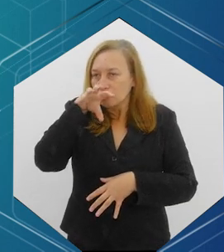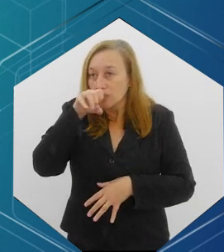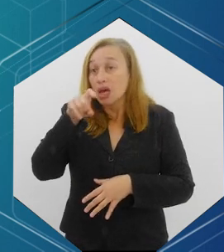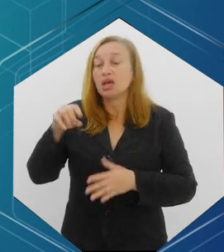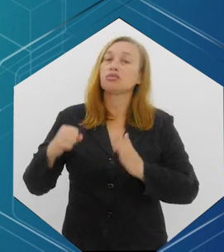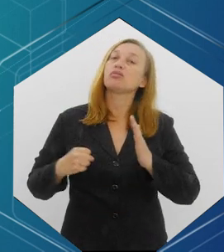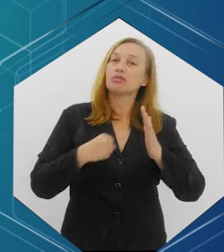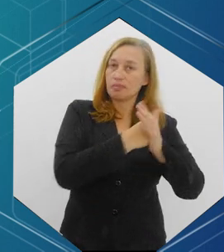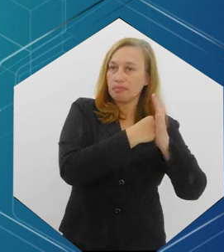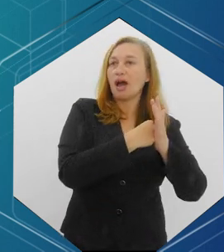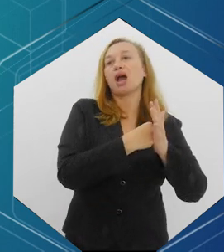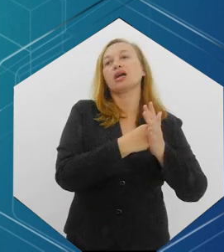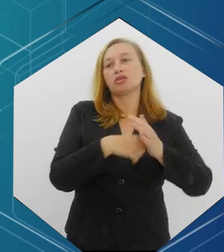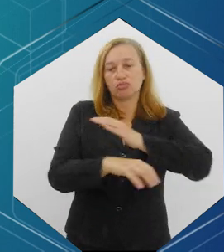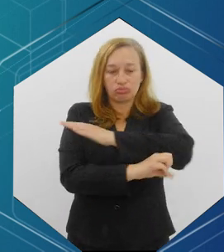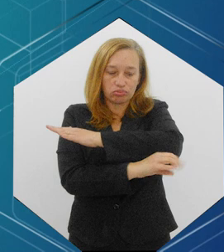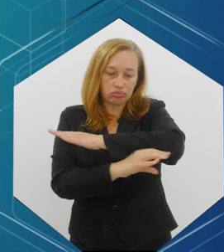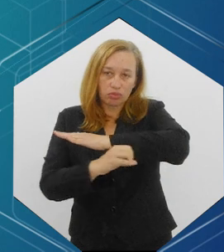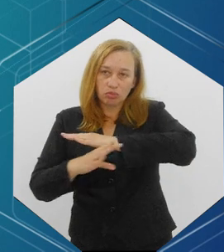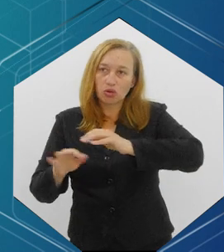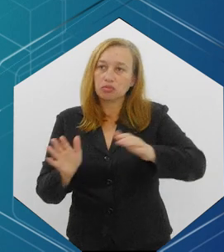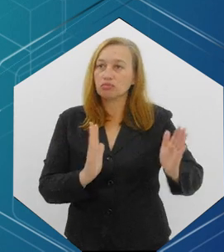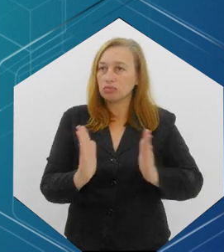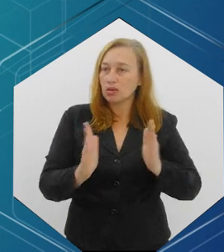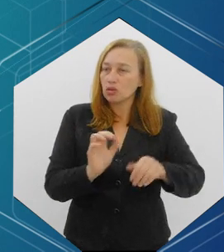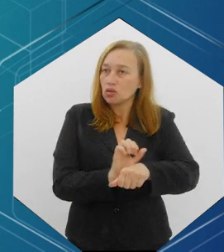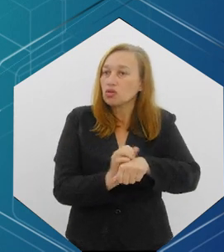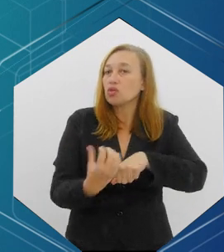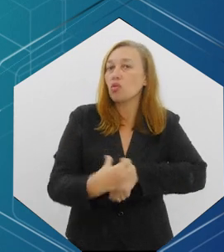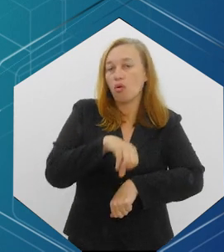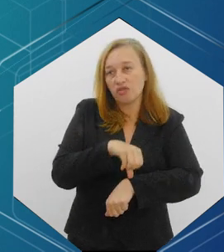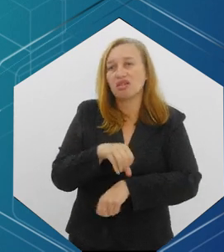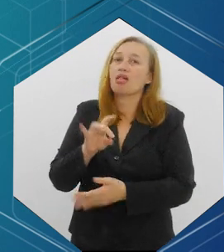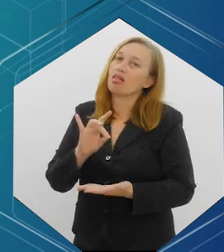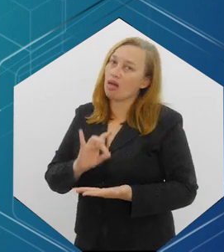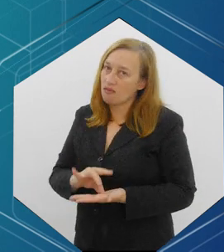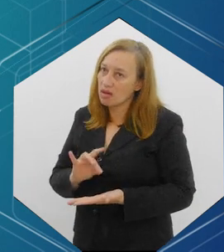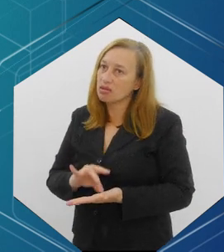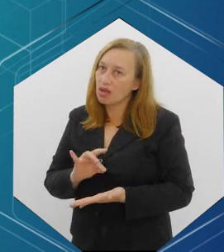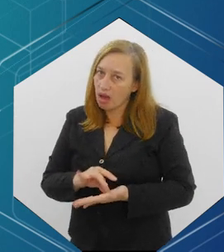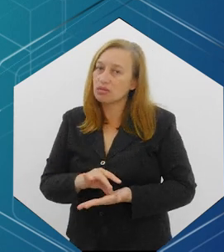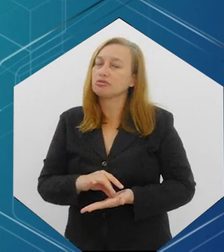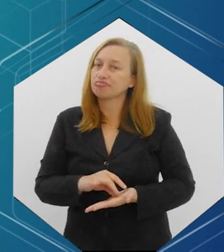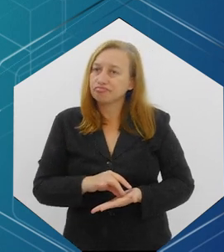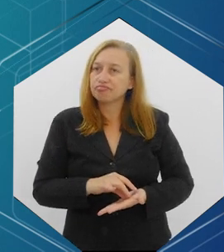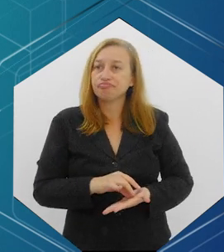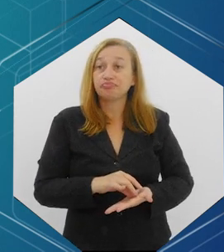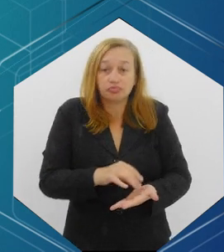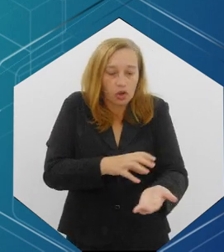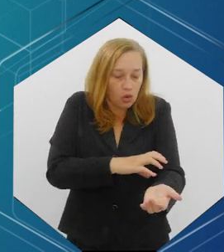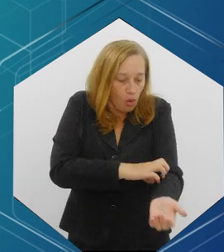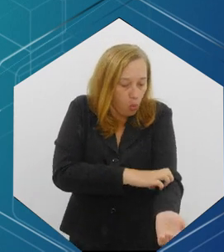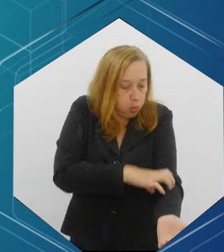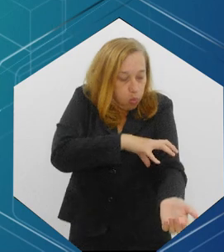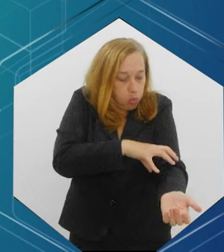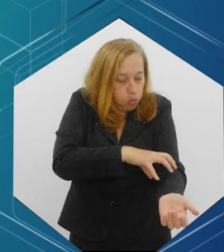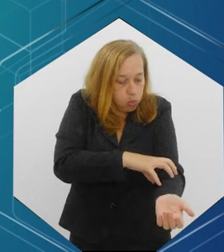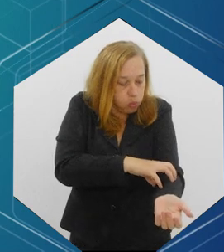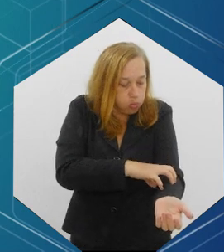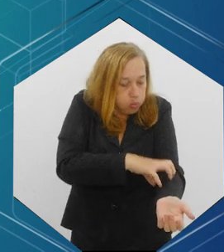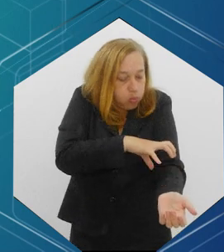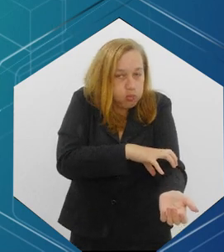foi o grande impacto da trombose durante o Covid, causando, porque, na verdade, a formação de coágulos